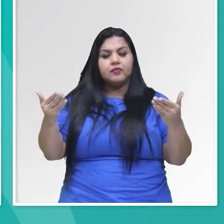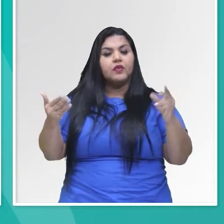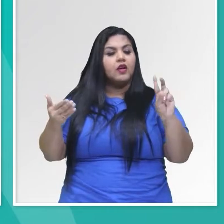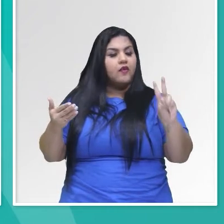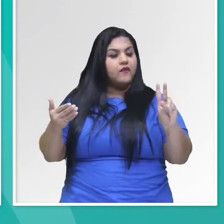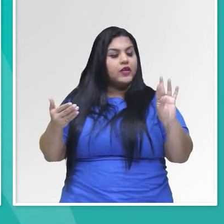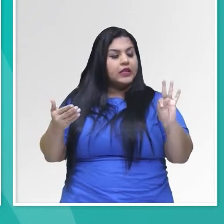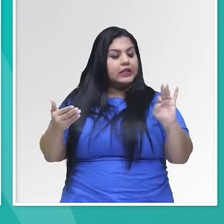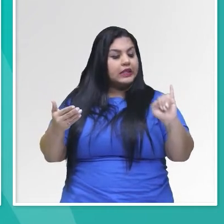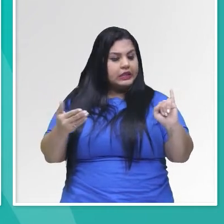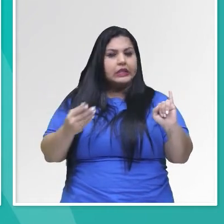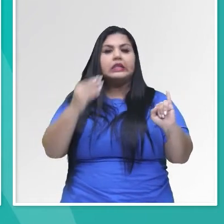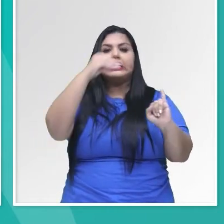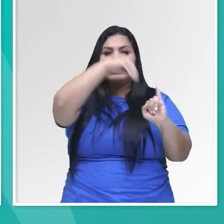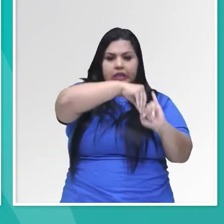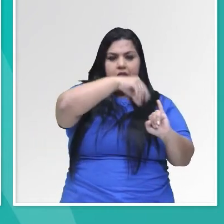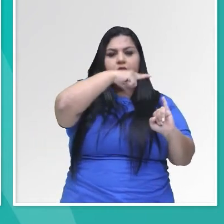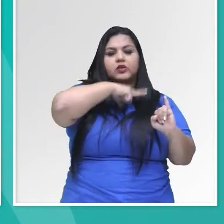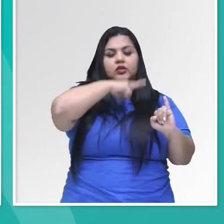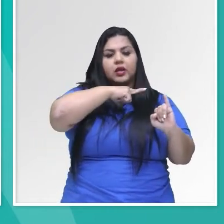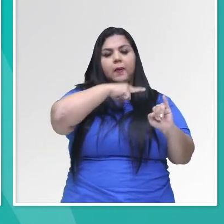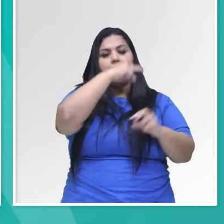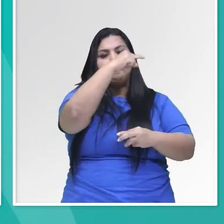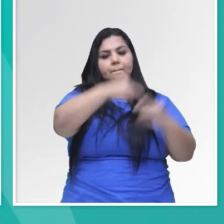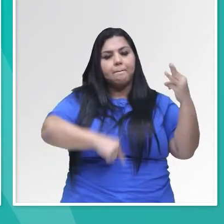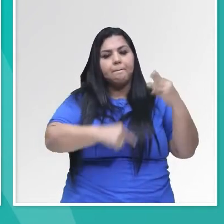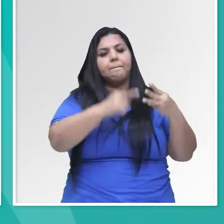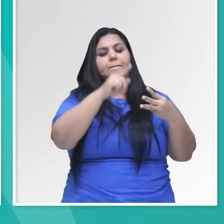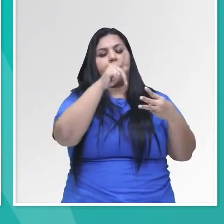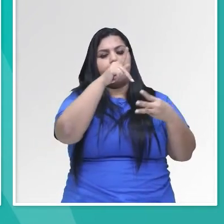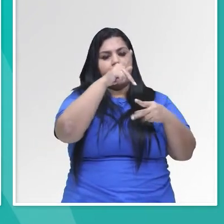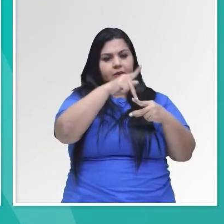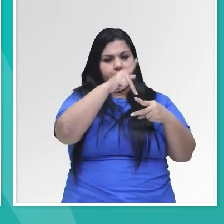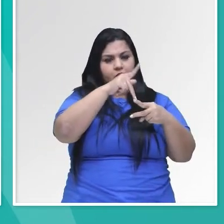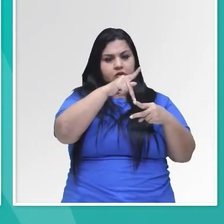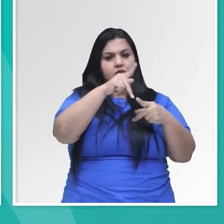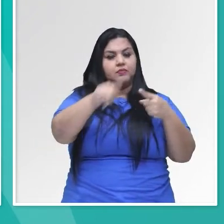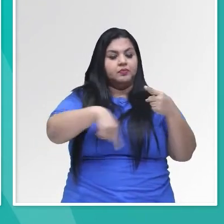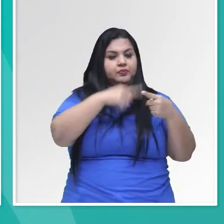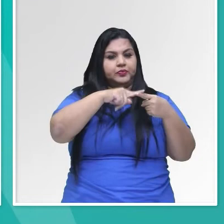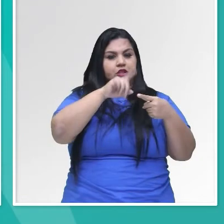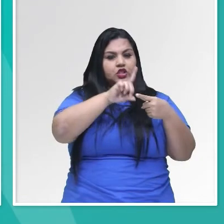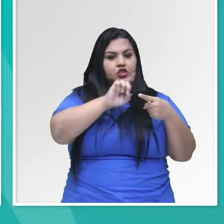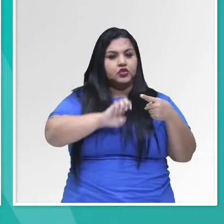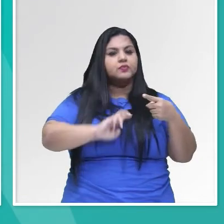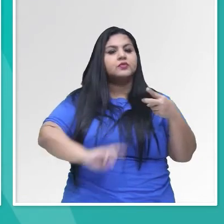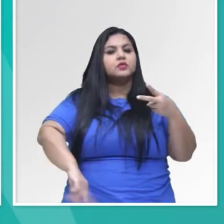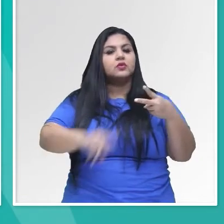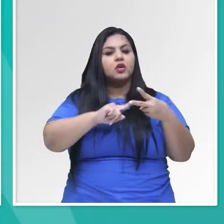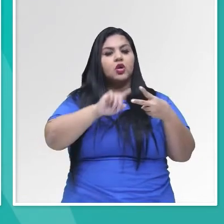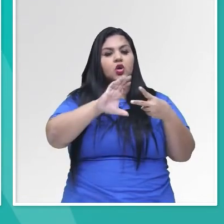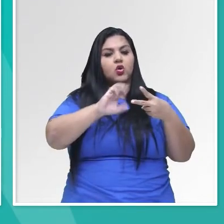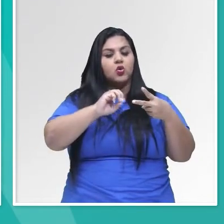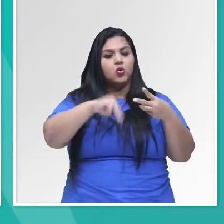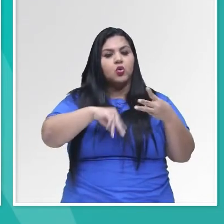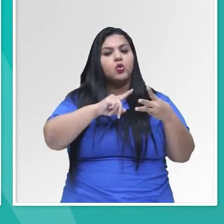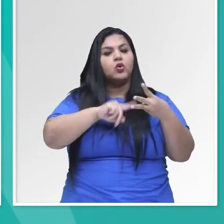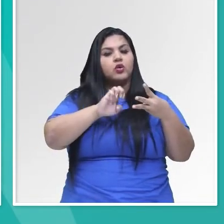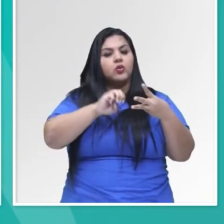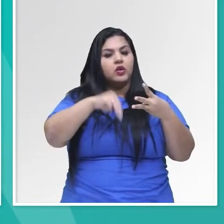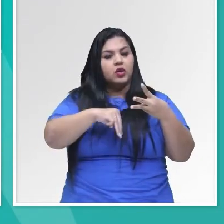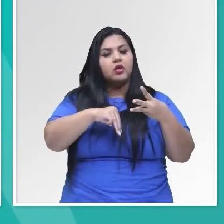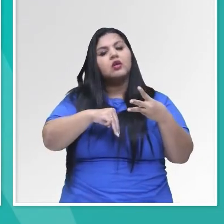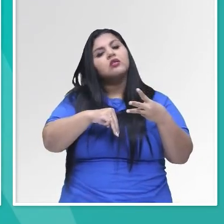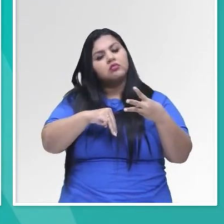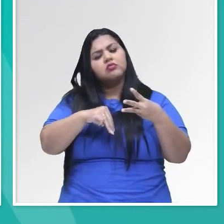VTI. Estamos destacando 3 preposições. Quem são elas? De, com e o em. Assim